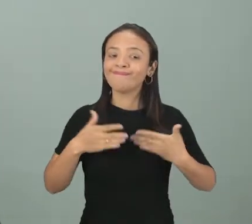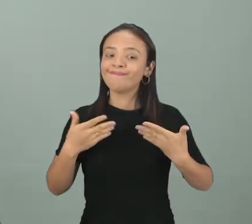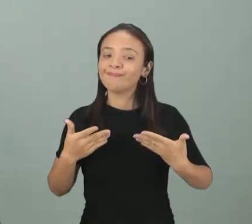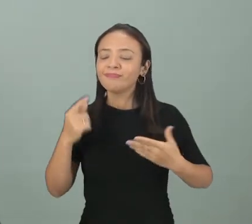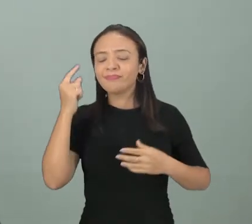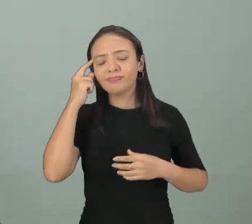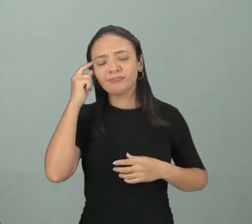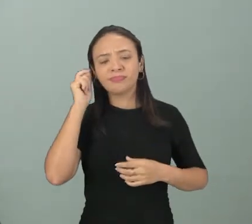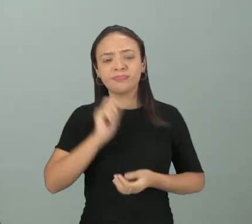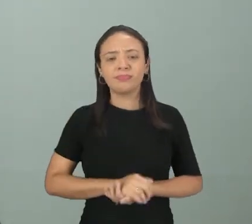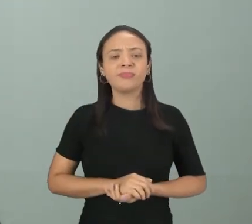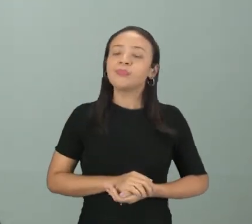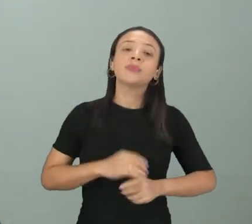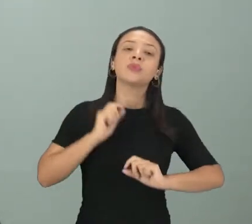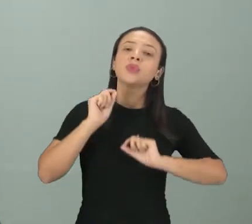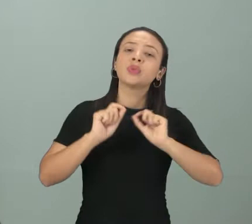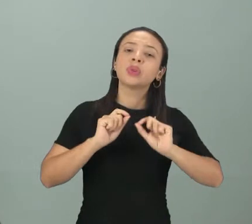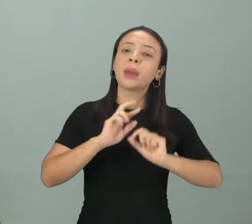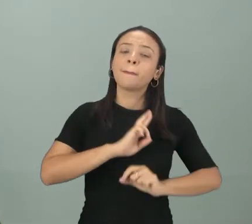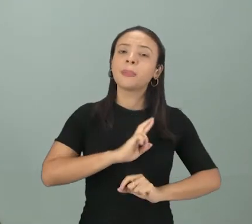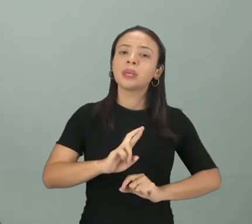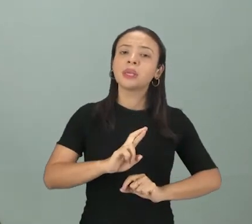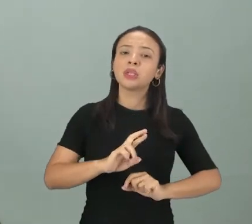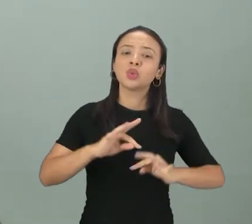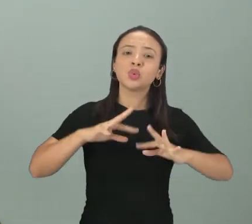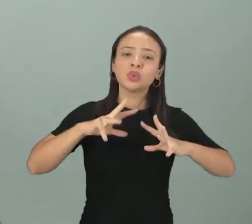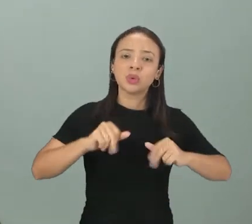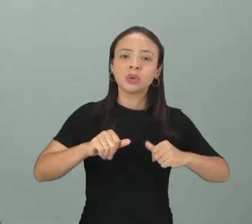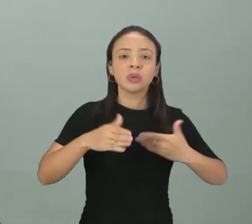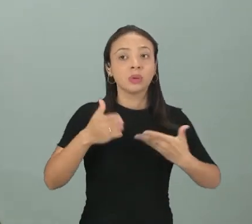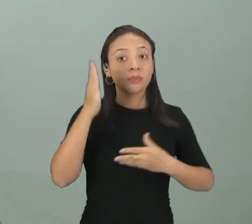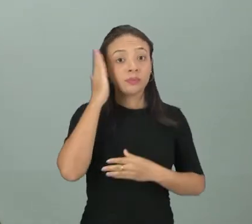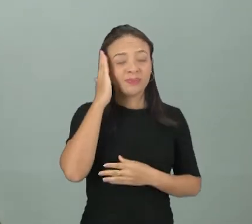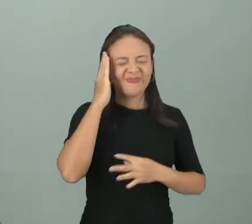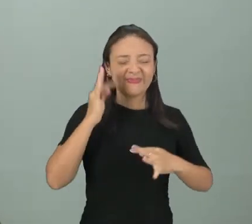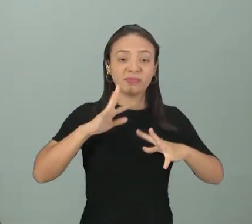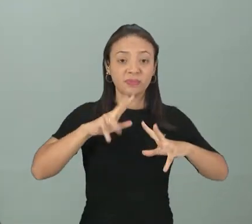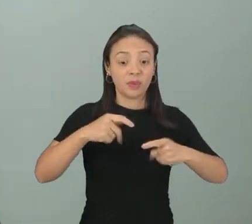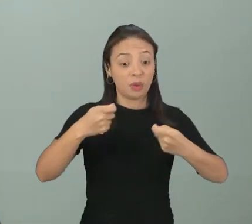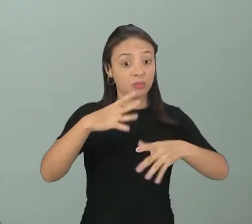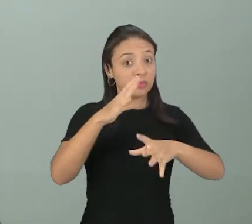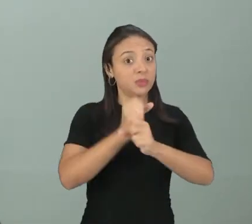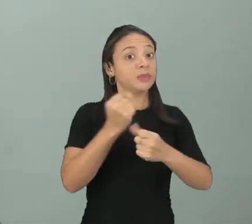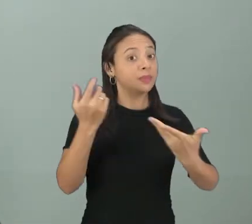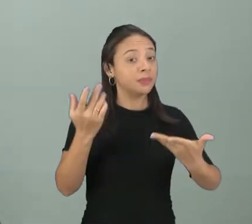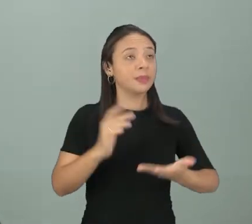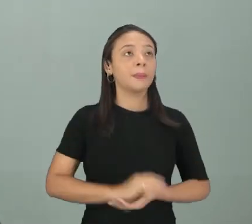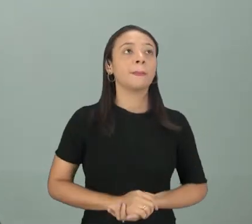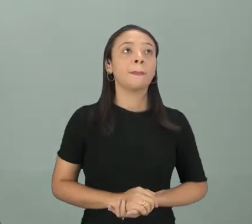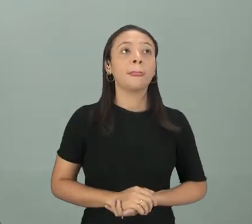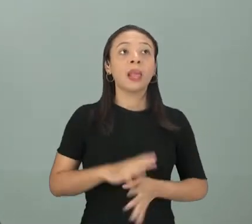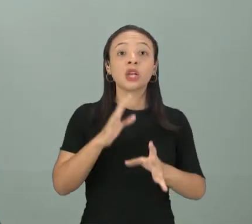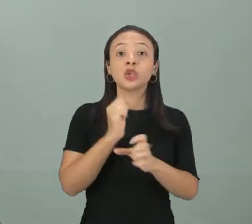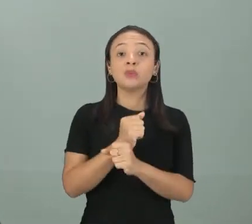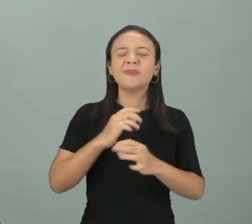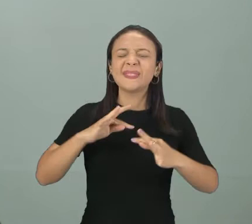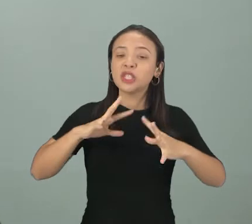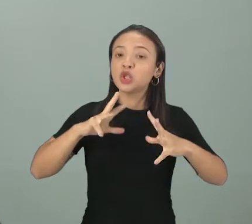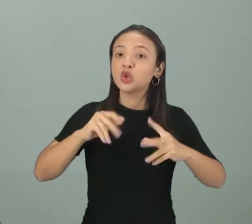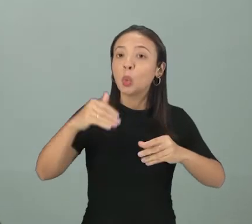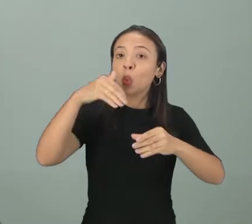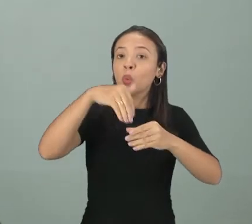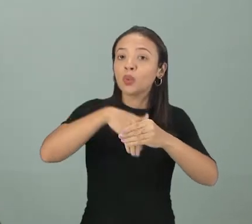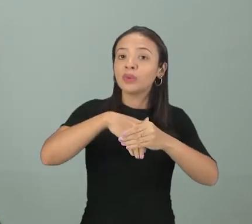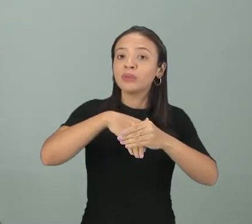mas o que que vai nos representar esse total para sabermos o total vamos ter que sonhar isso mesmo somar todos os